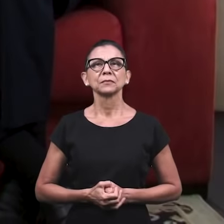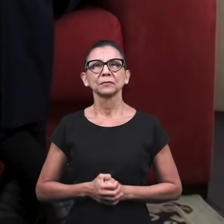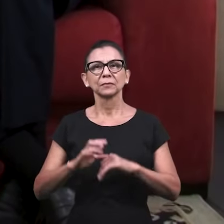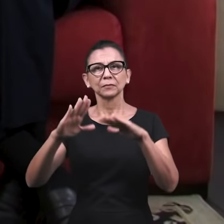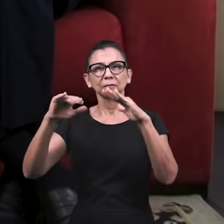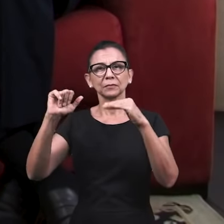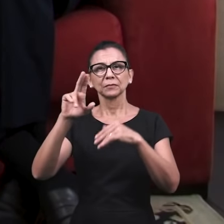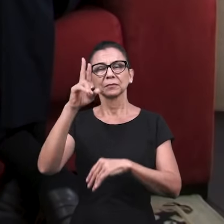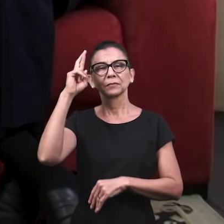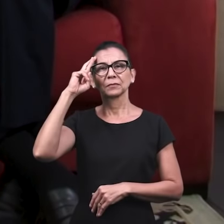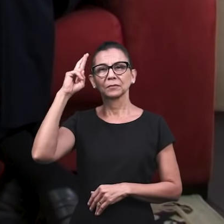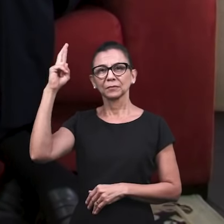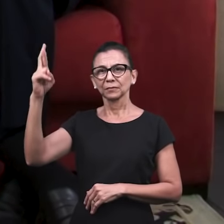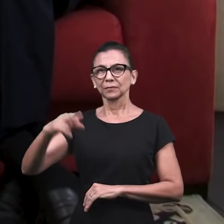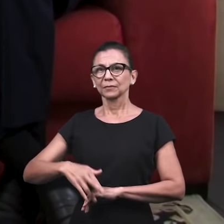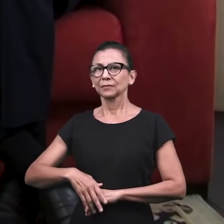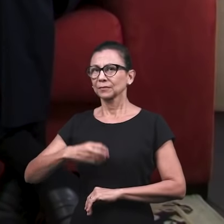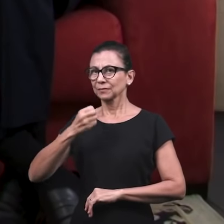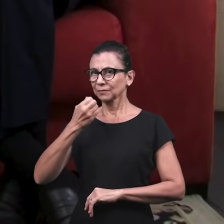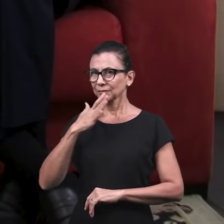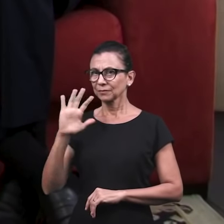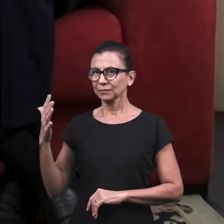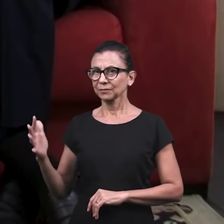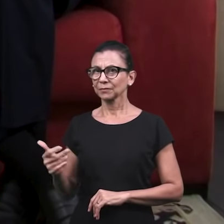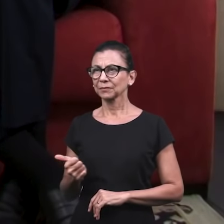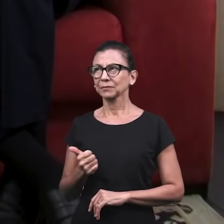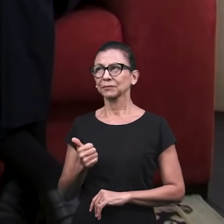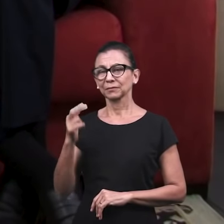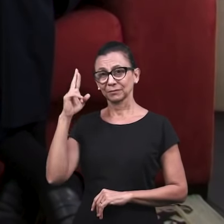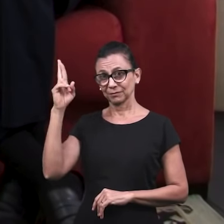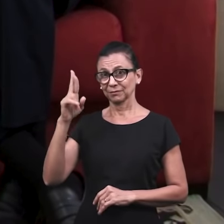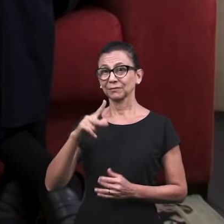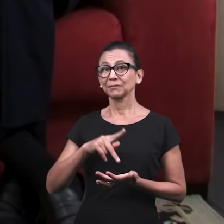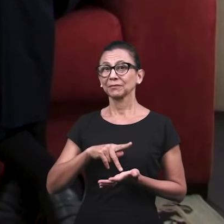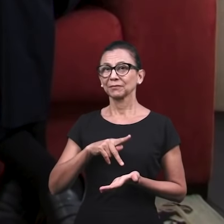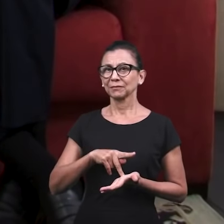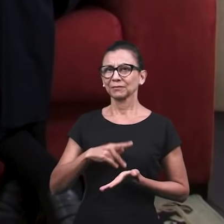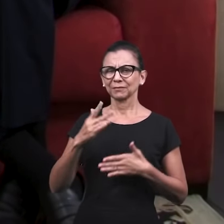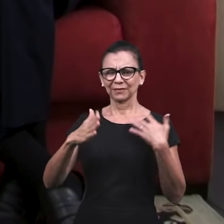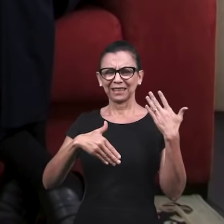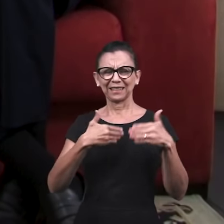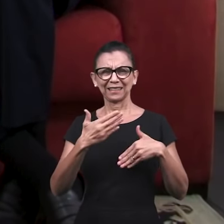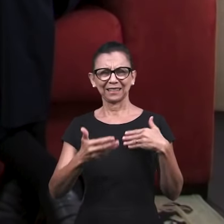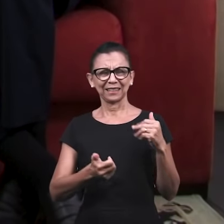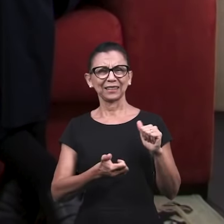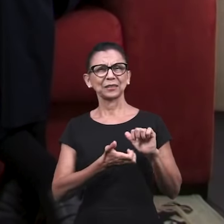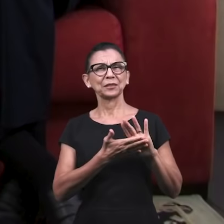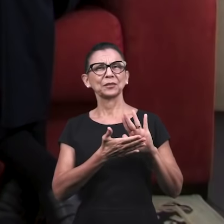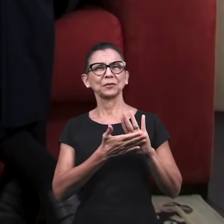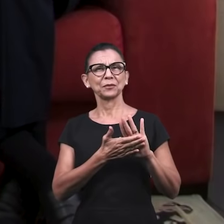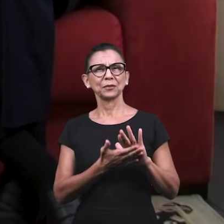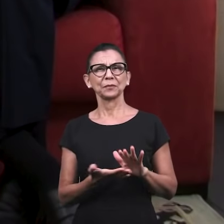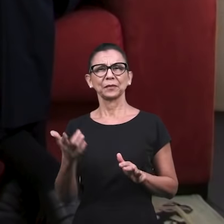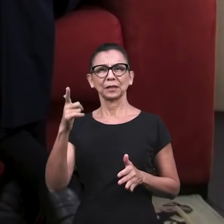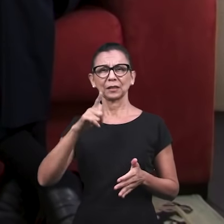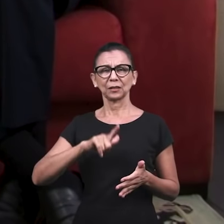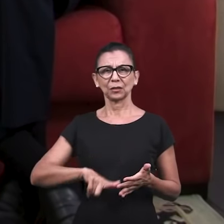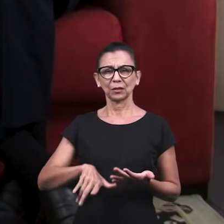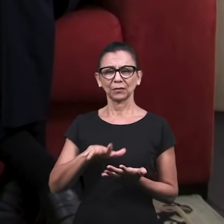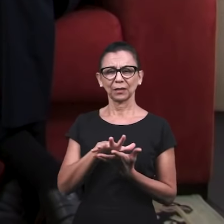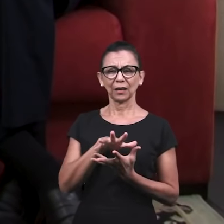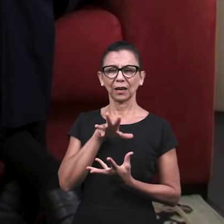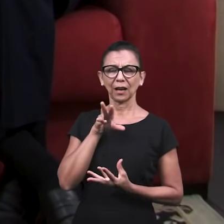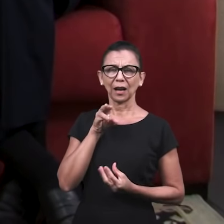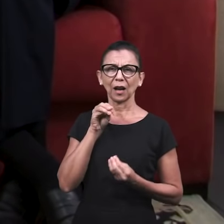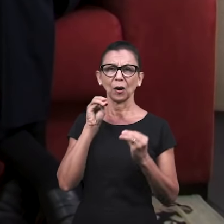Seja louvado o nome do Senhor. Como é bom adorarmos ao Senhor, não é? O louvor alegra o nosso coração, renova a nossa